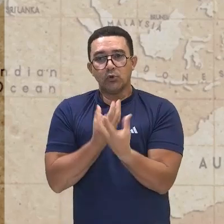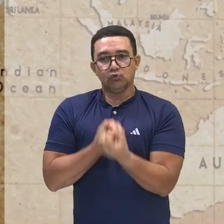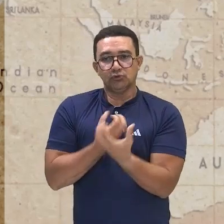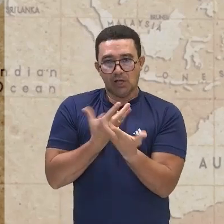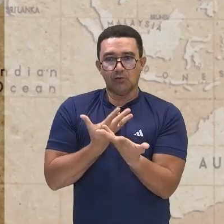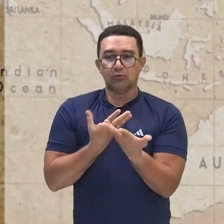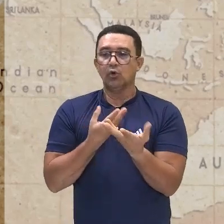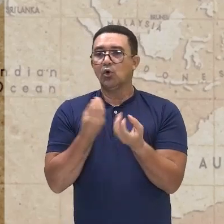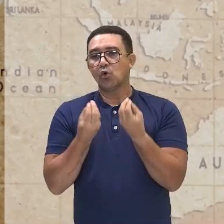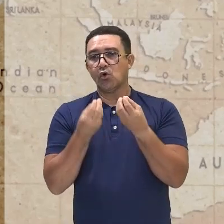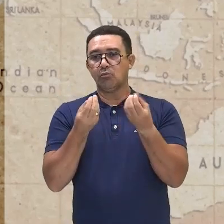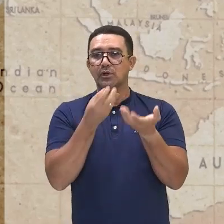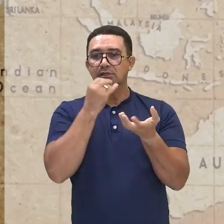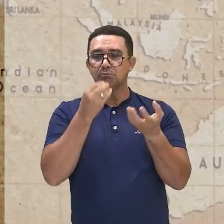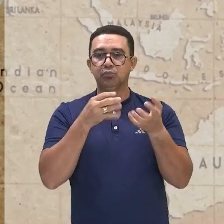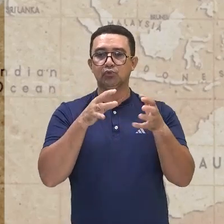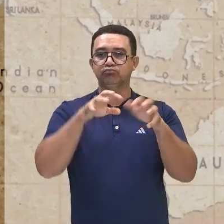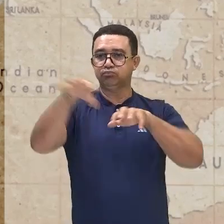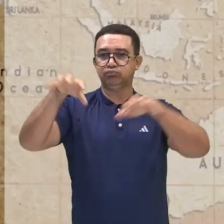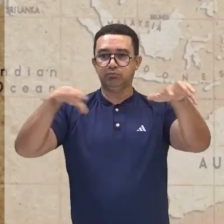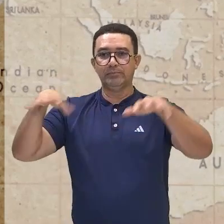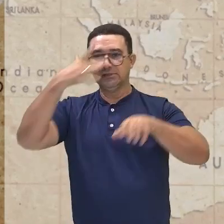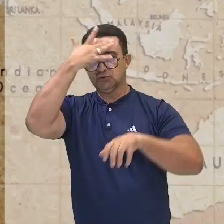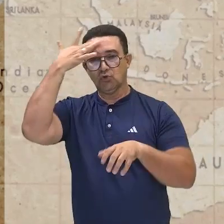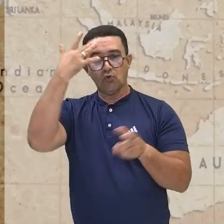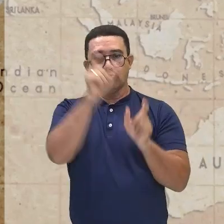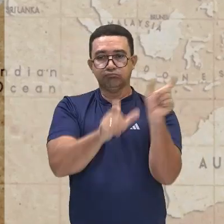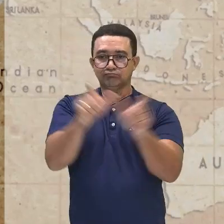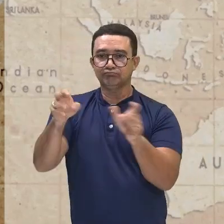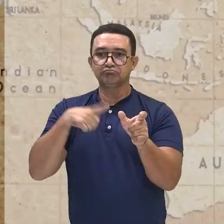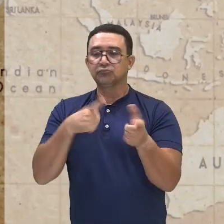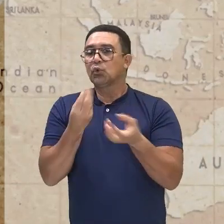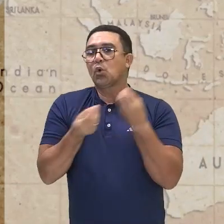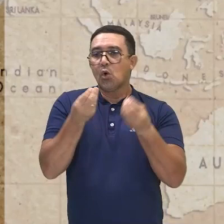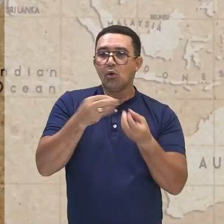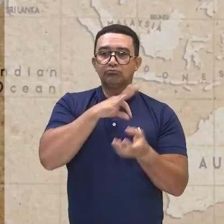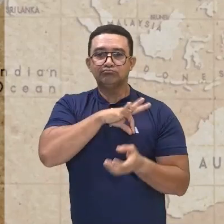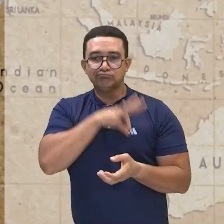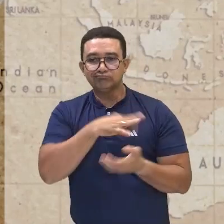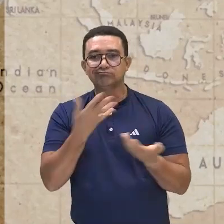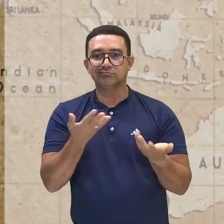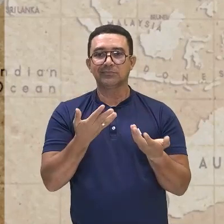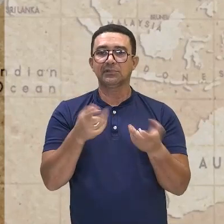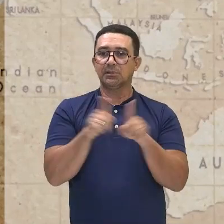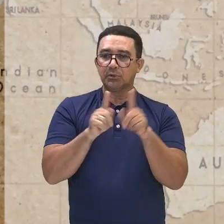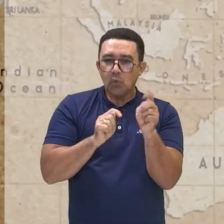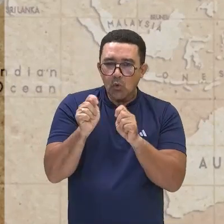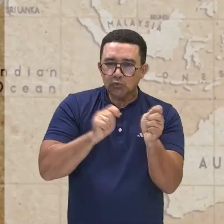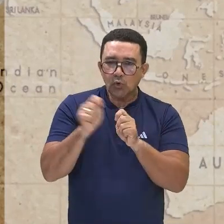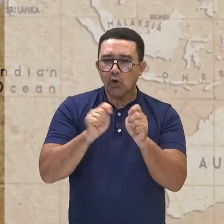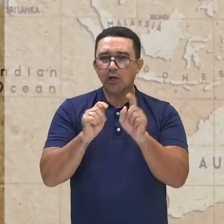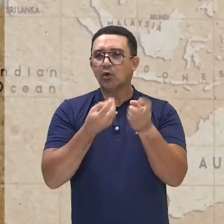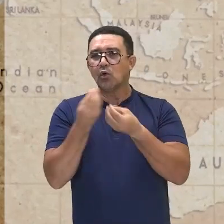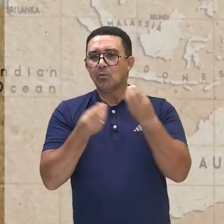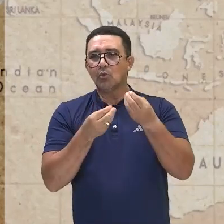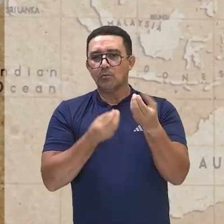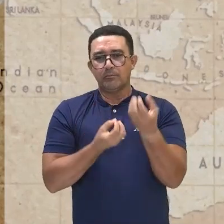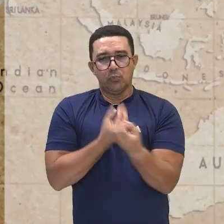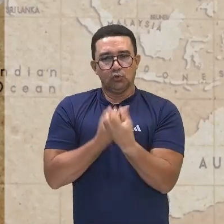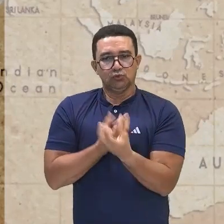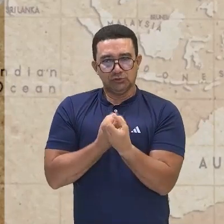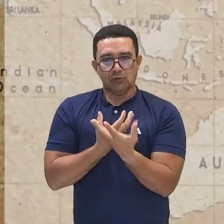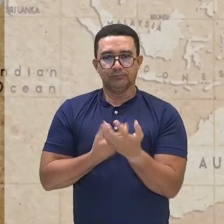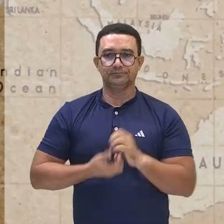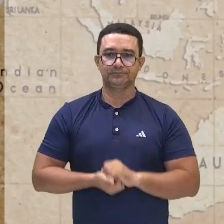feita a distribuição de renda entre os seus cidadãos, tá bom? E controla os meios de produção. Já